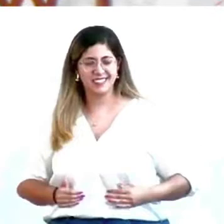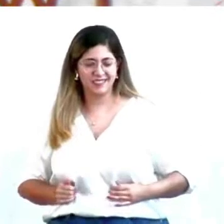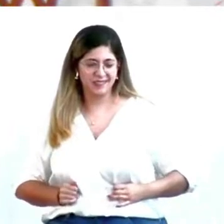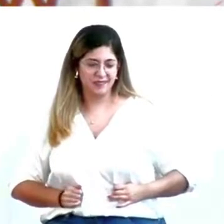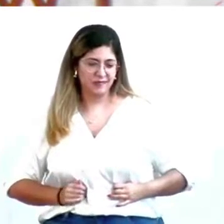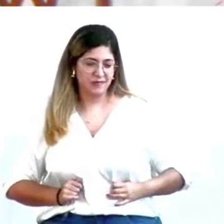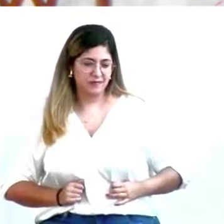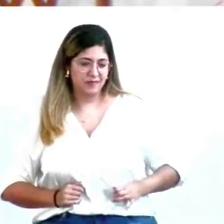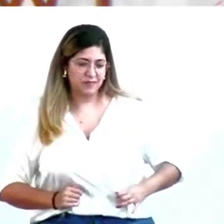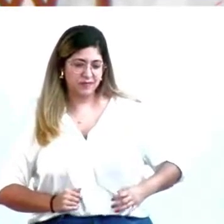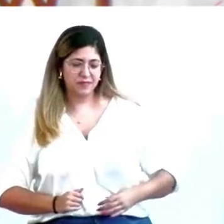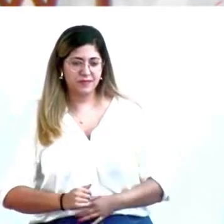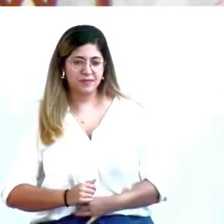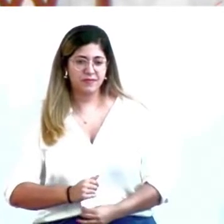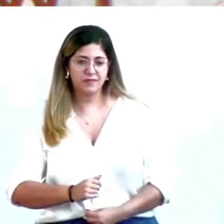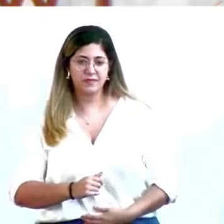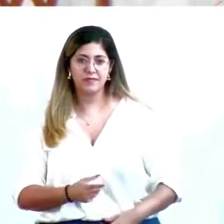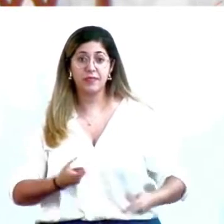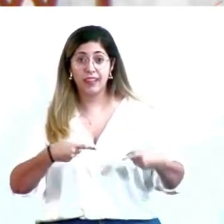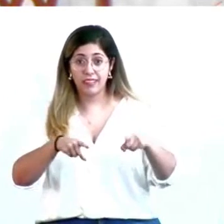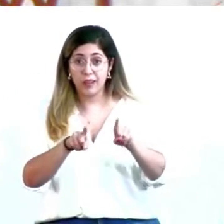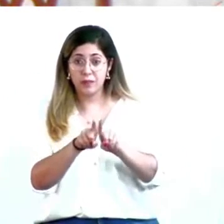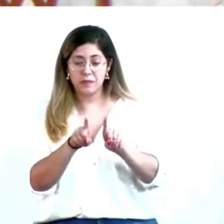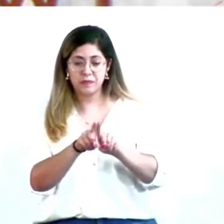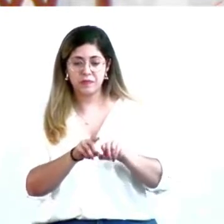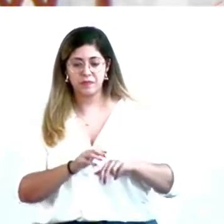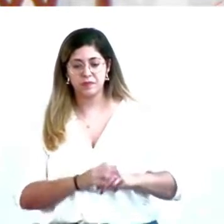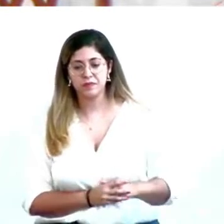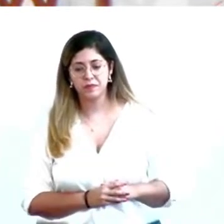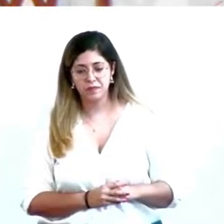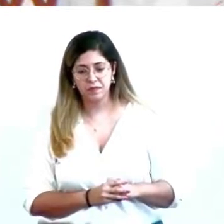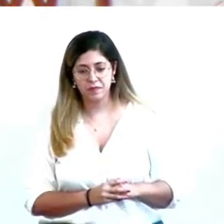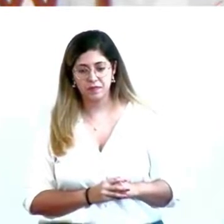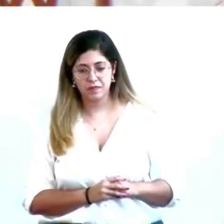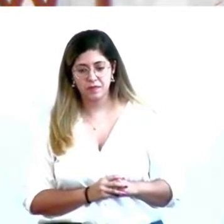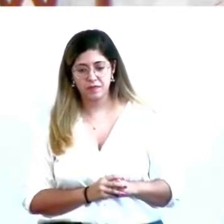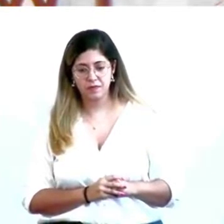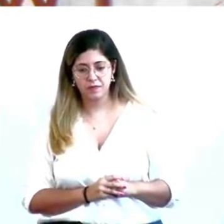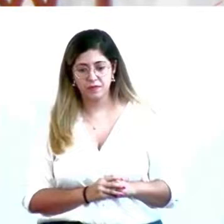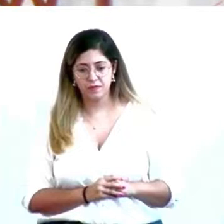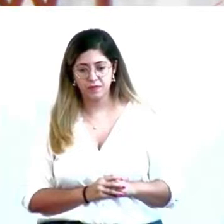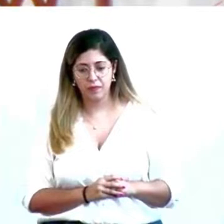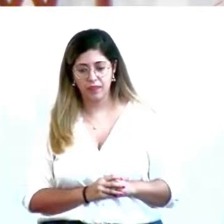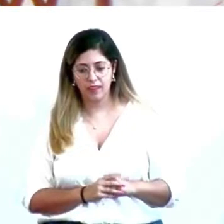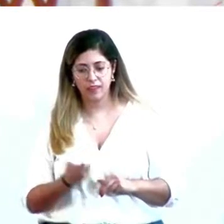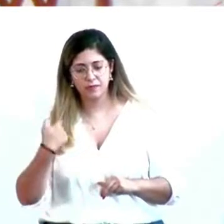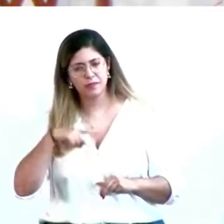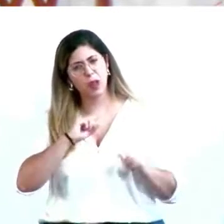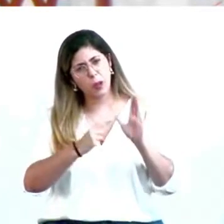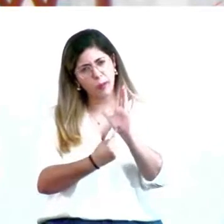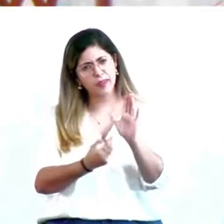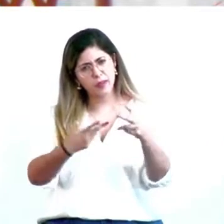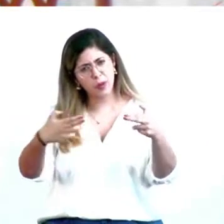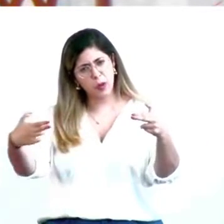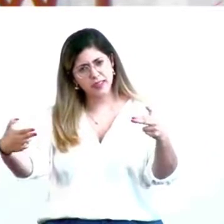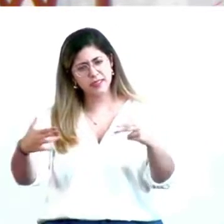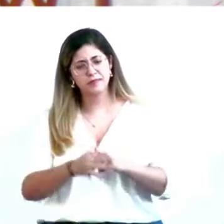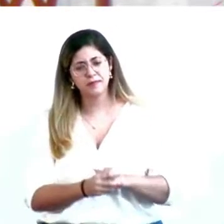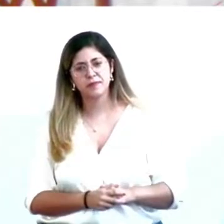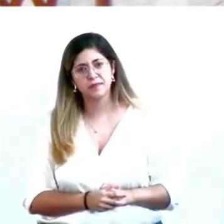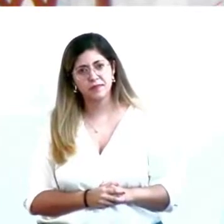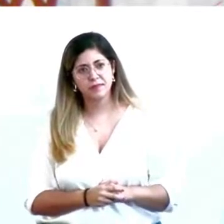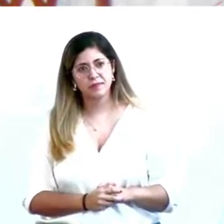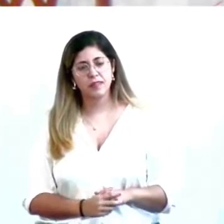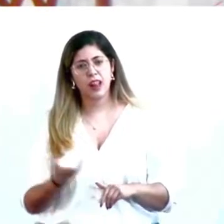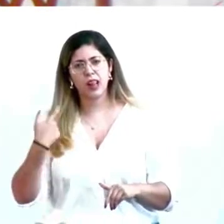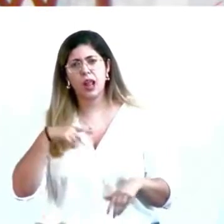E ele traz aqui um argumento para mostrar como então nós temos que